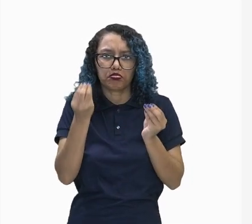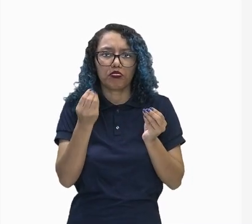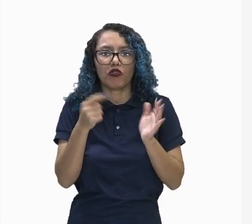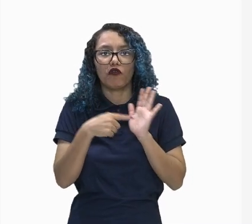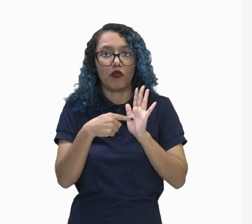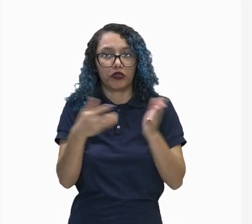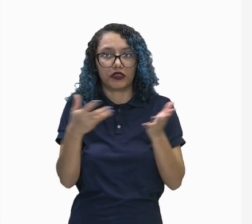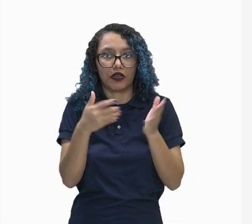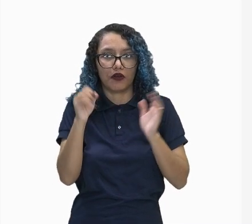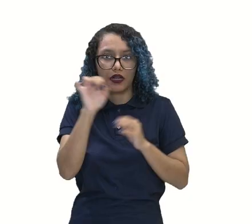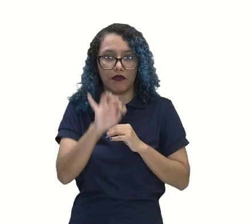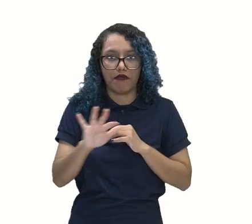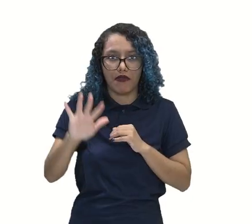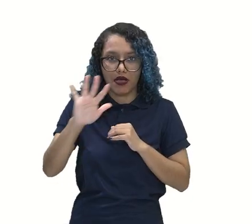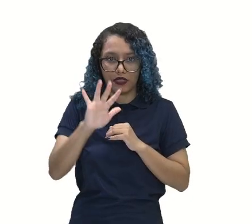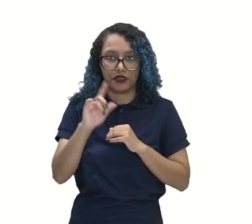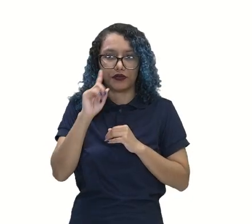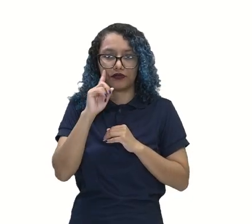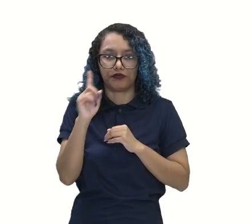nossa imagem.